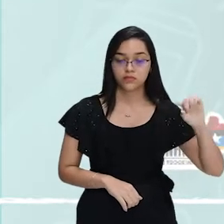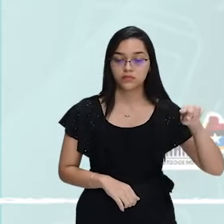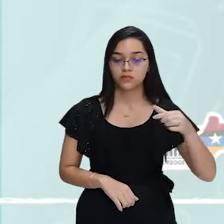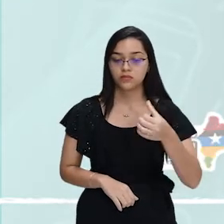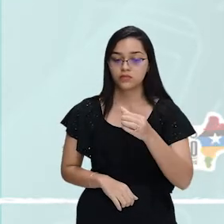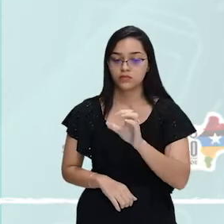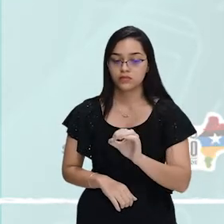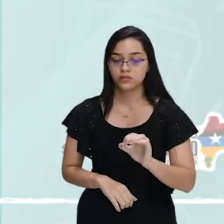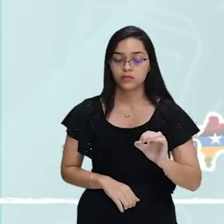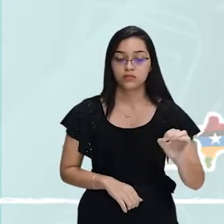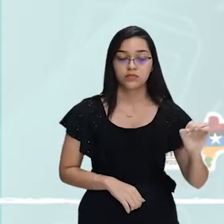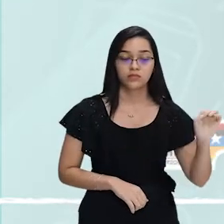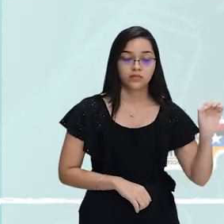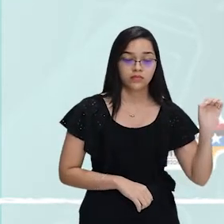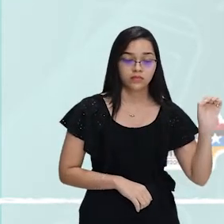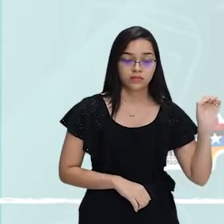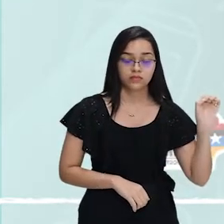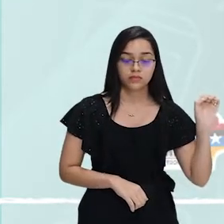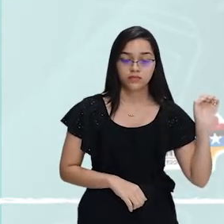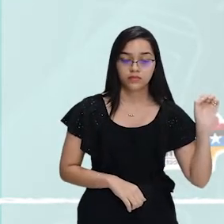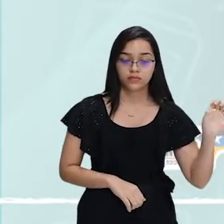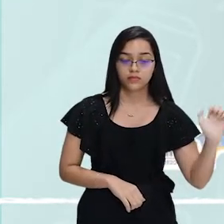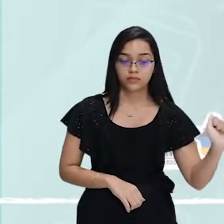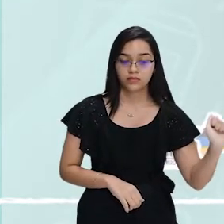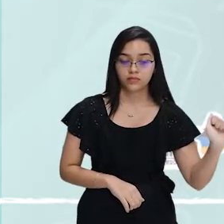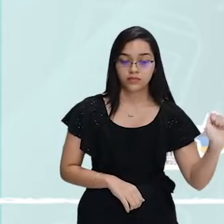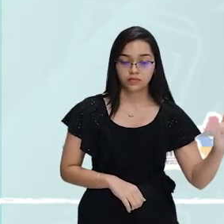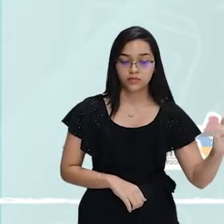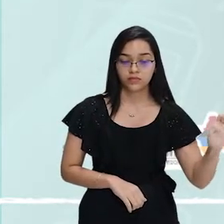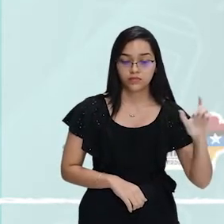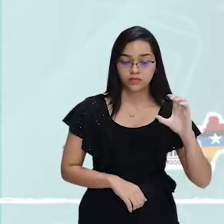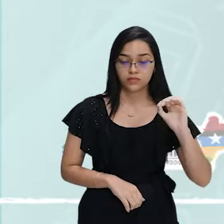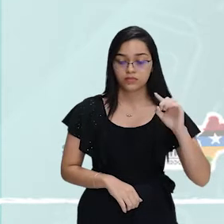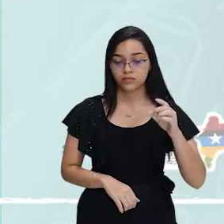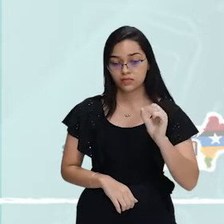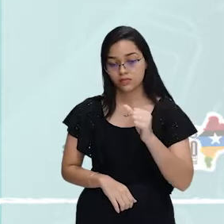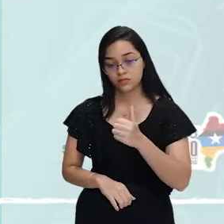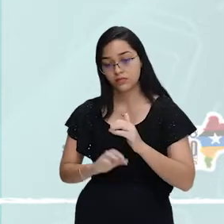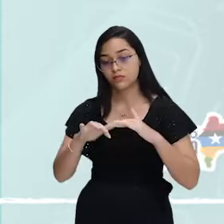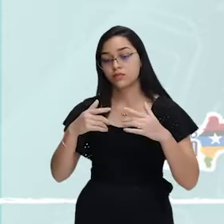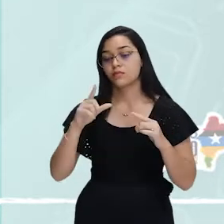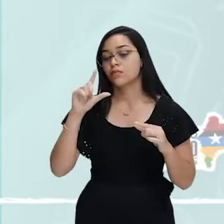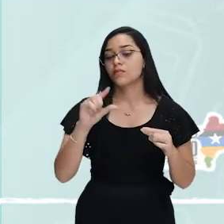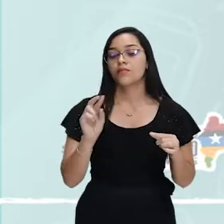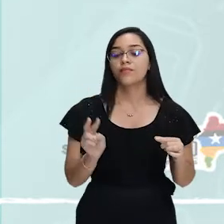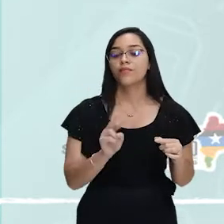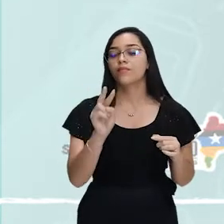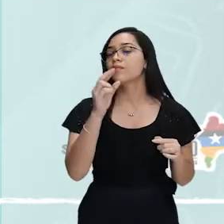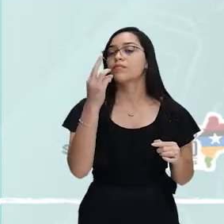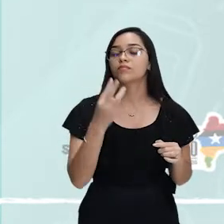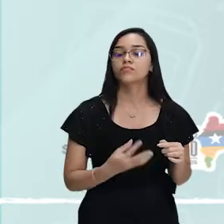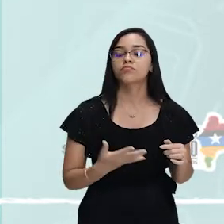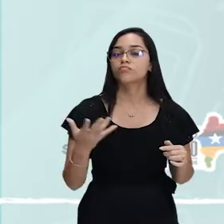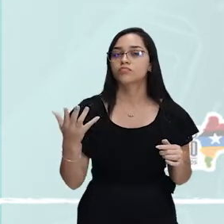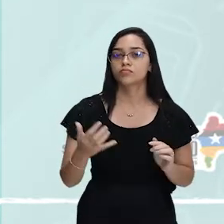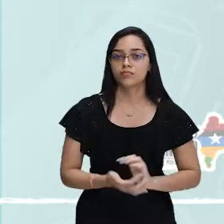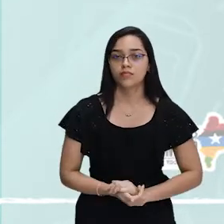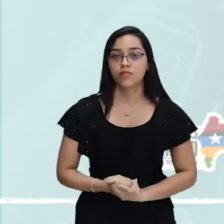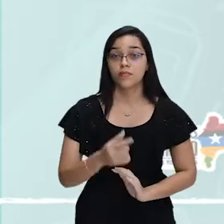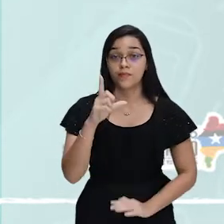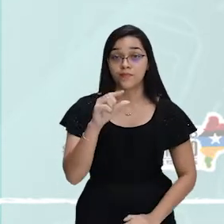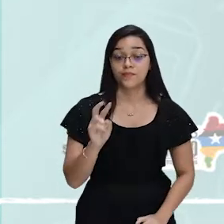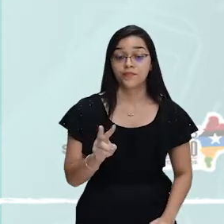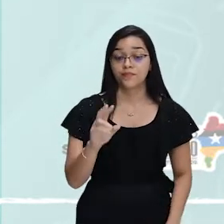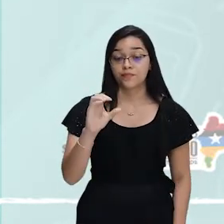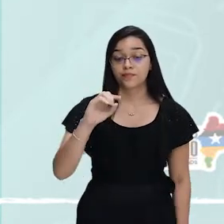a equipe D tem 0,60 e a equipe A tem 0,81. Qual o menor valor desses aí? O menor